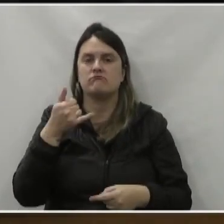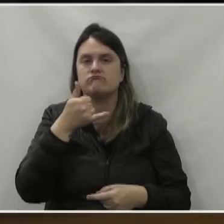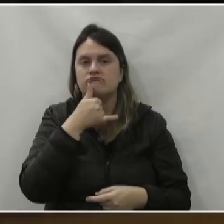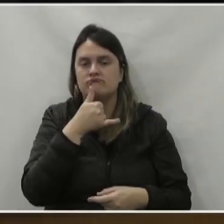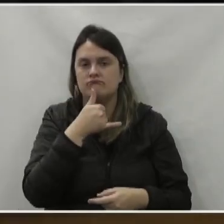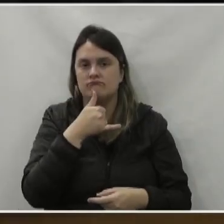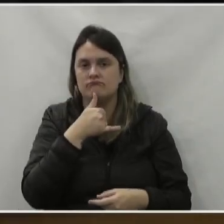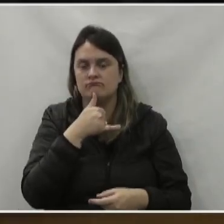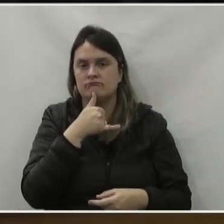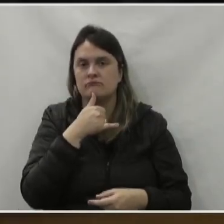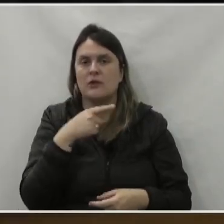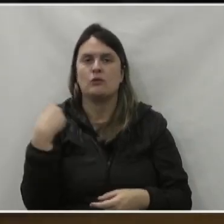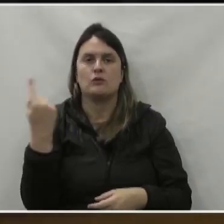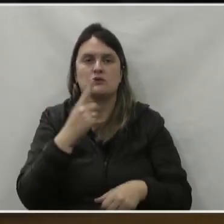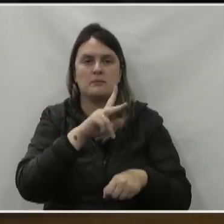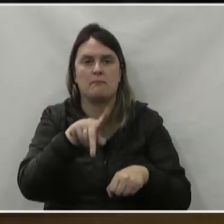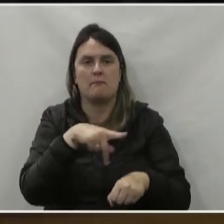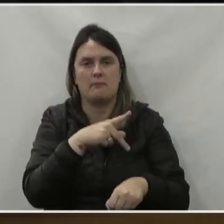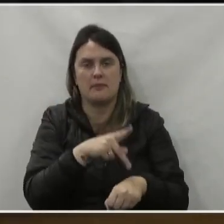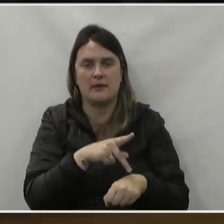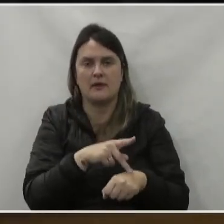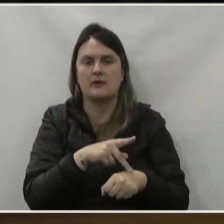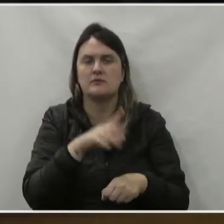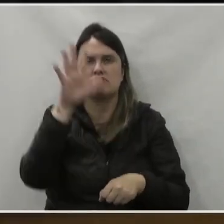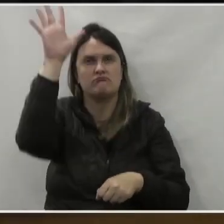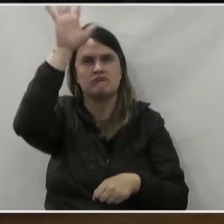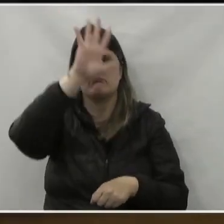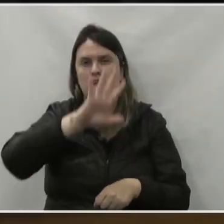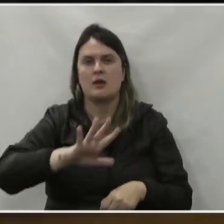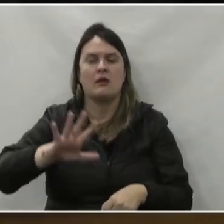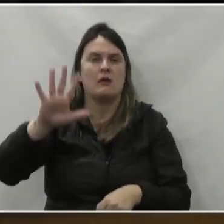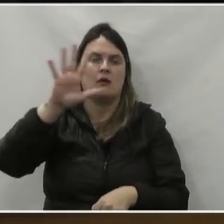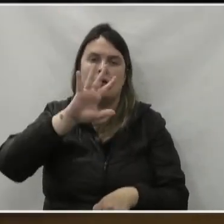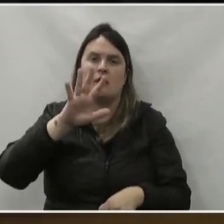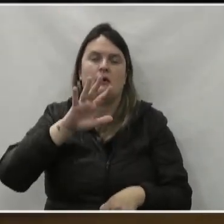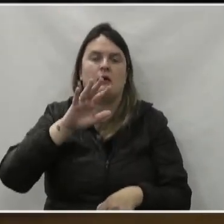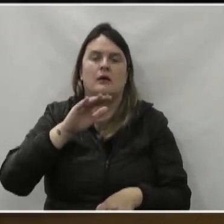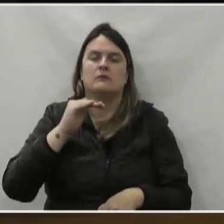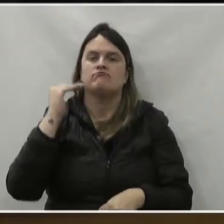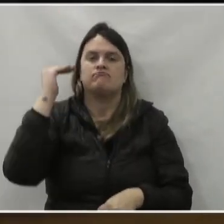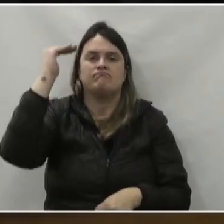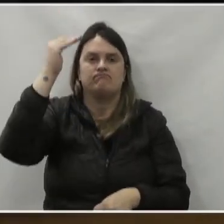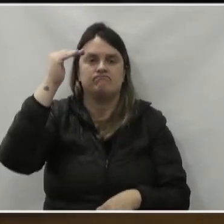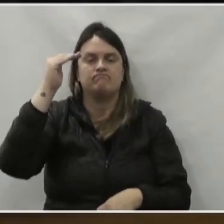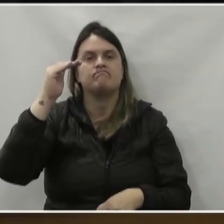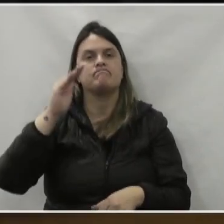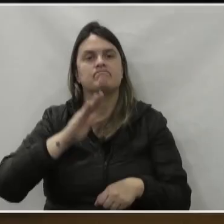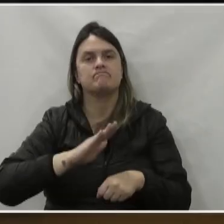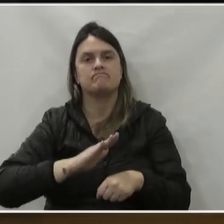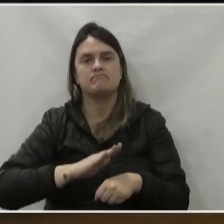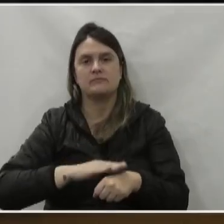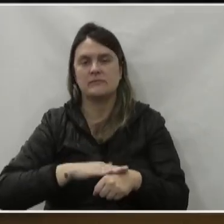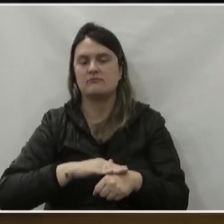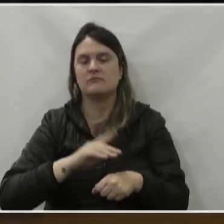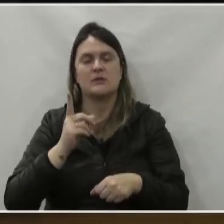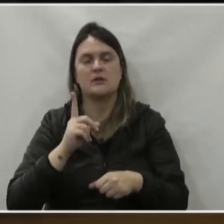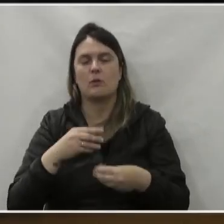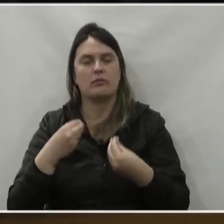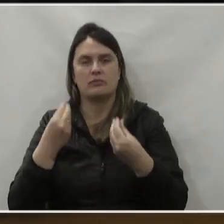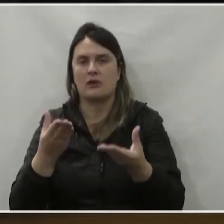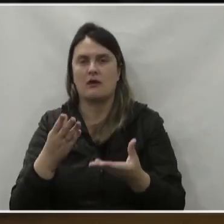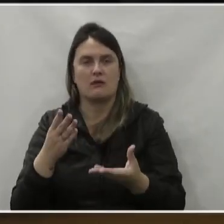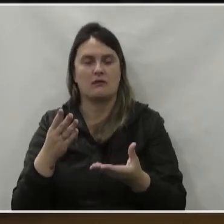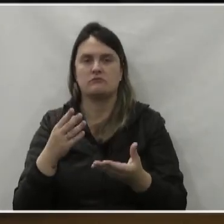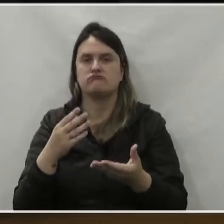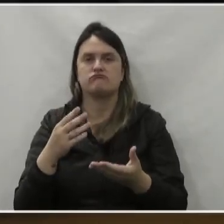infelizmente o nosso país, no geral, as autoridades que vêm mais do alto escalão não dão